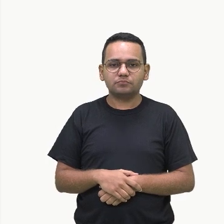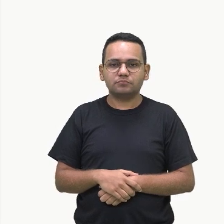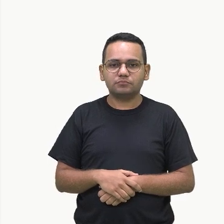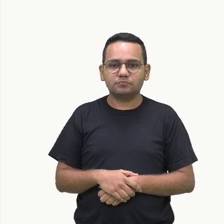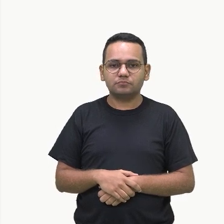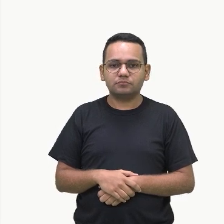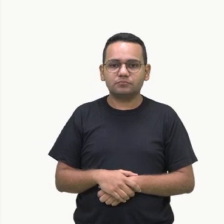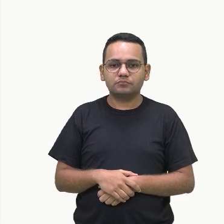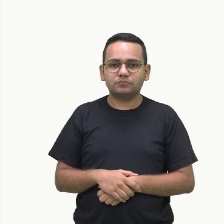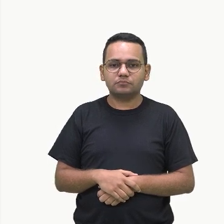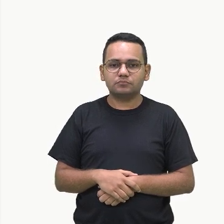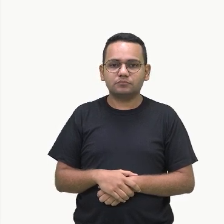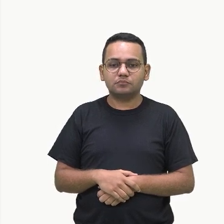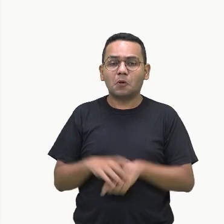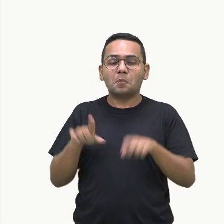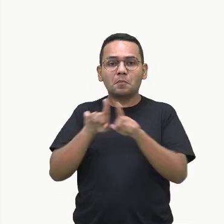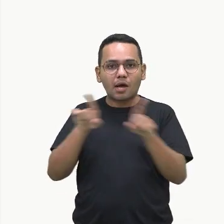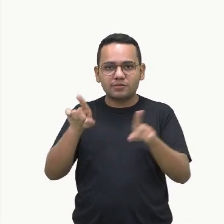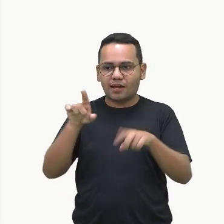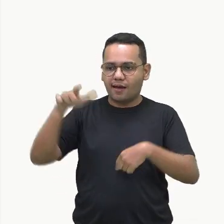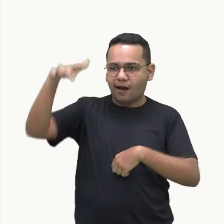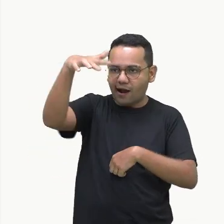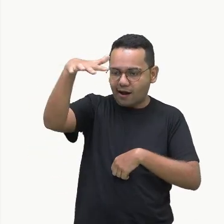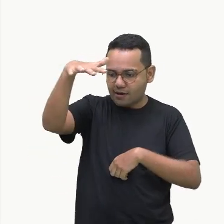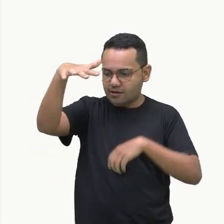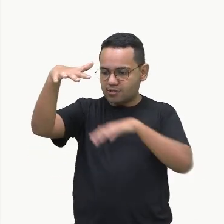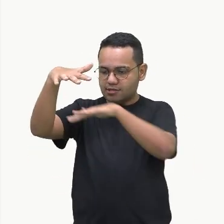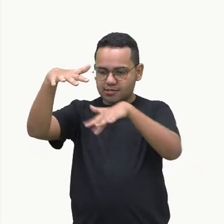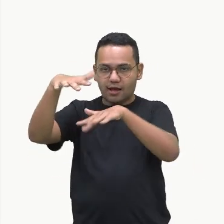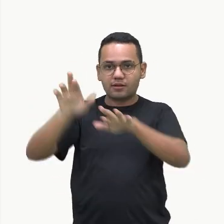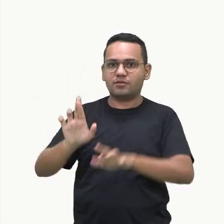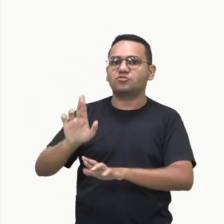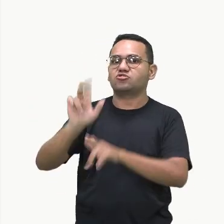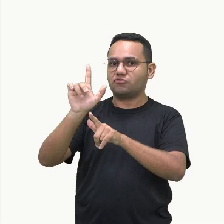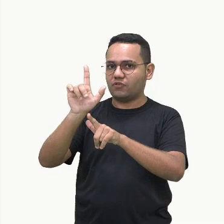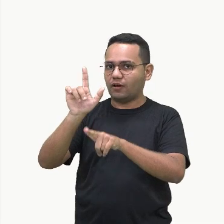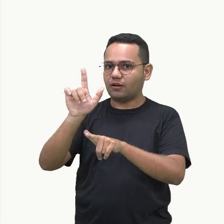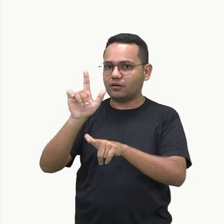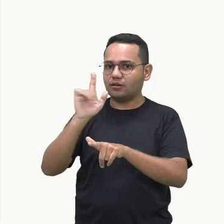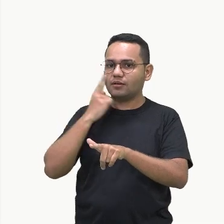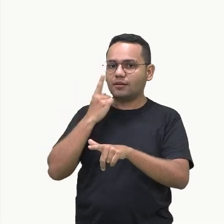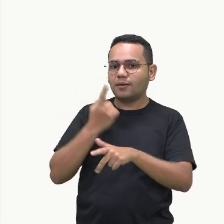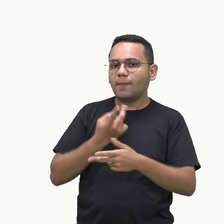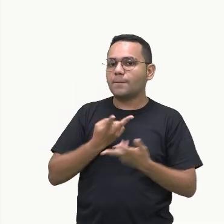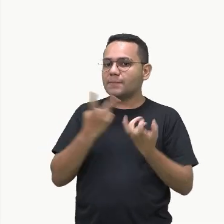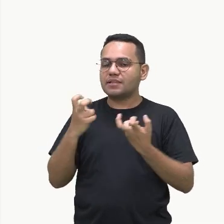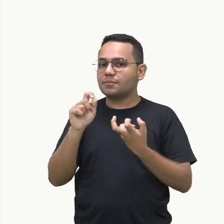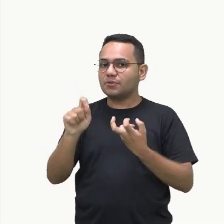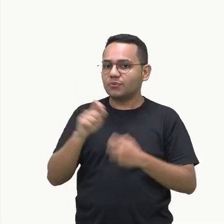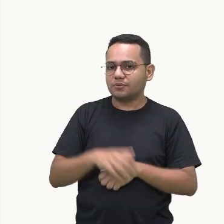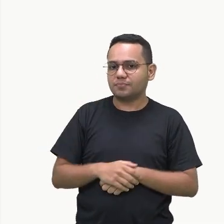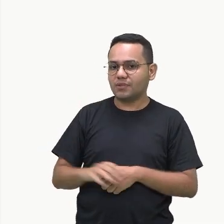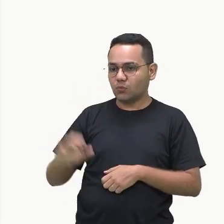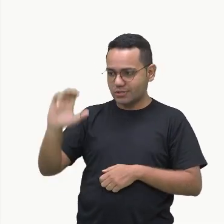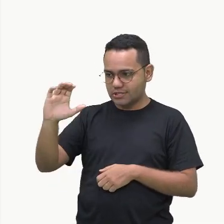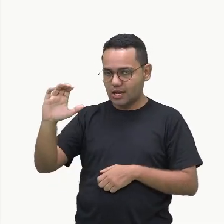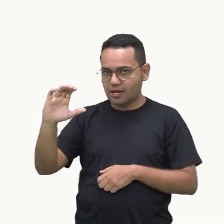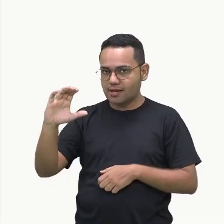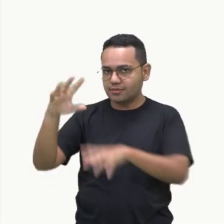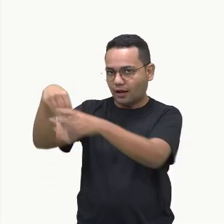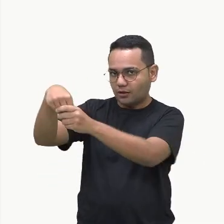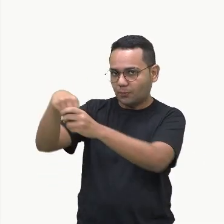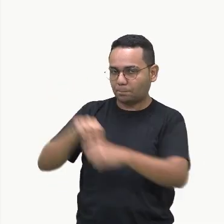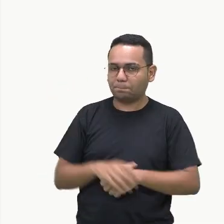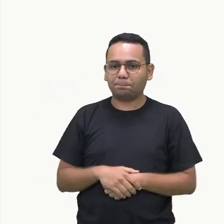a regiões diferentes. O ângulo C está na região interna e o ângulo